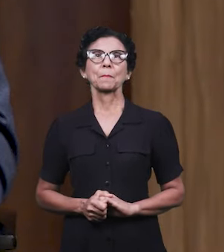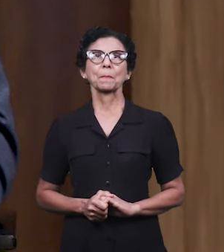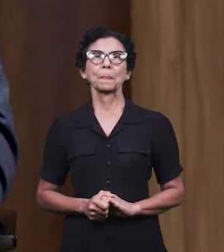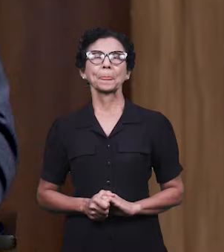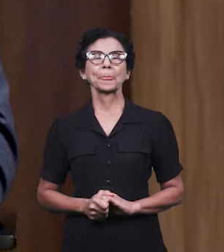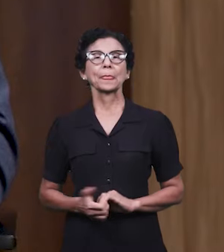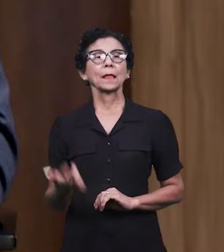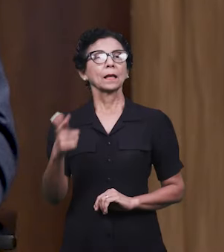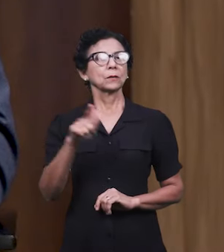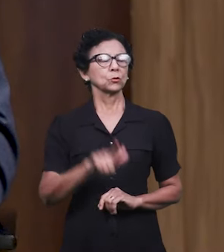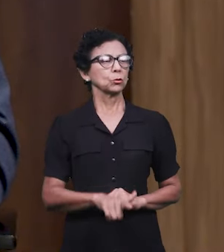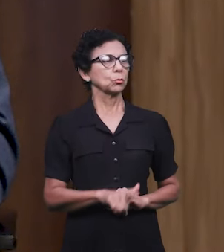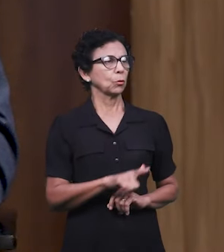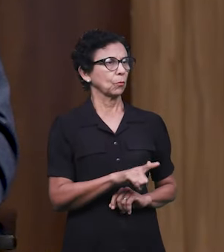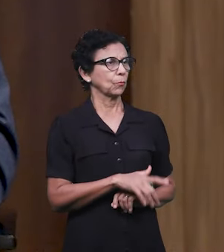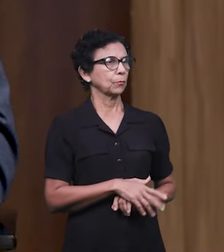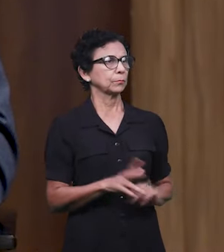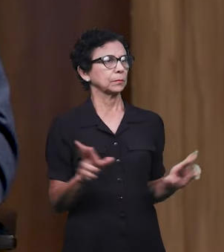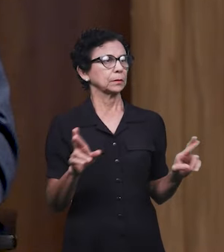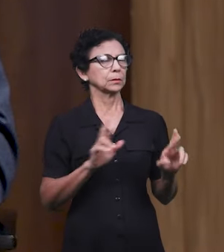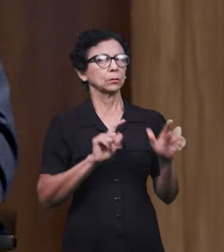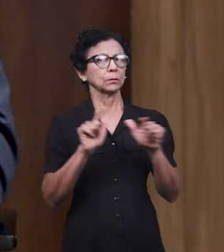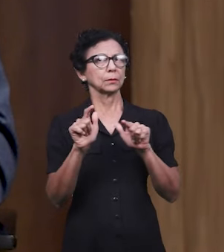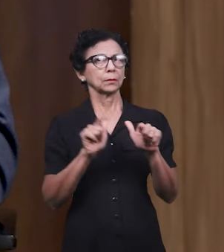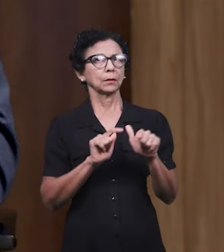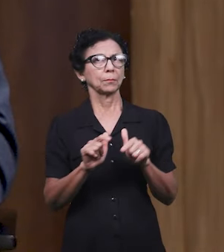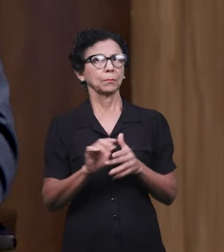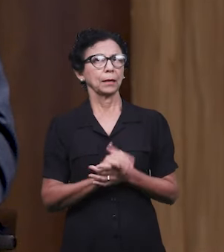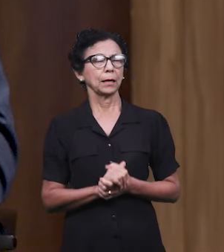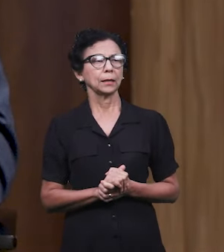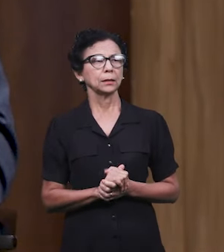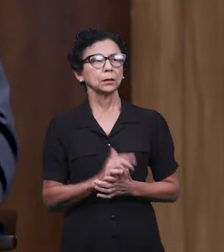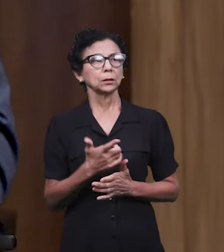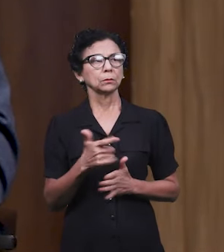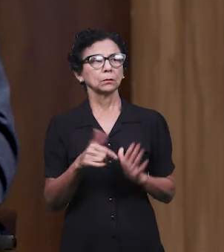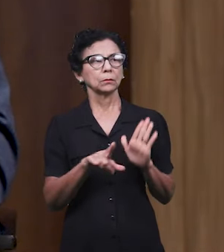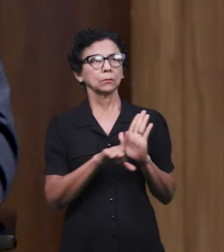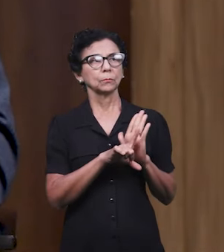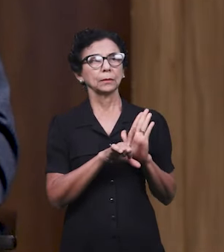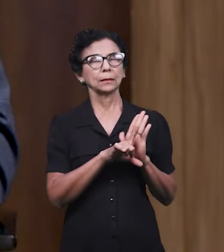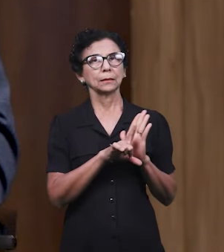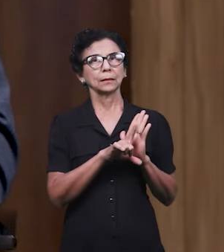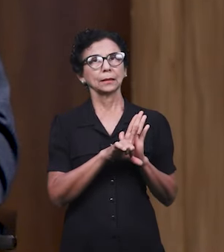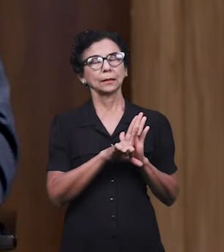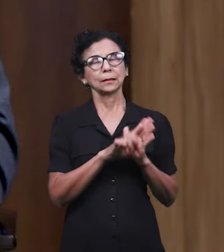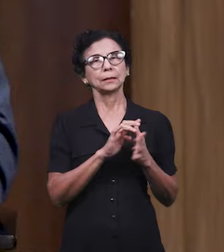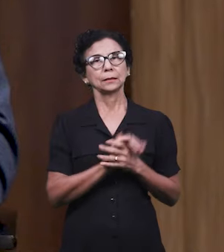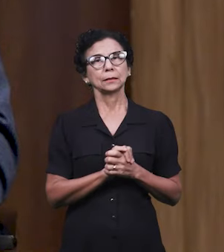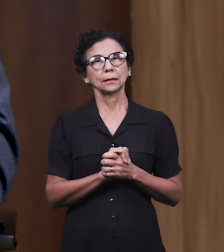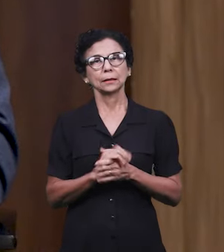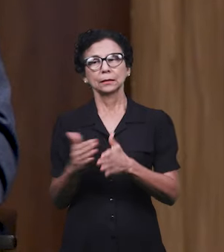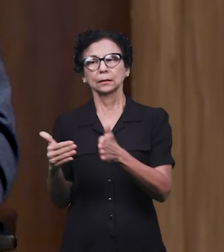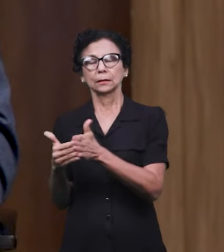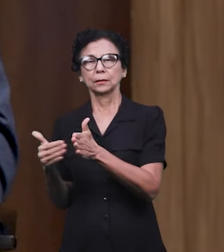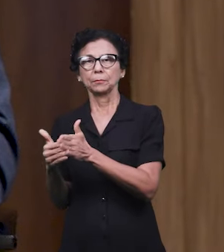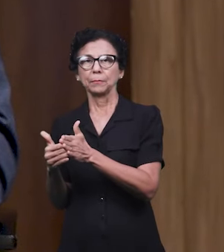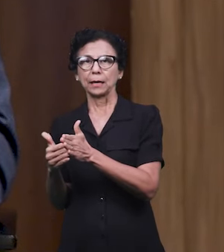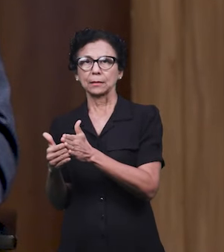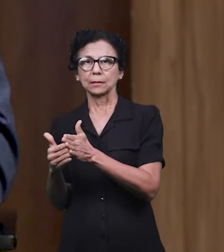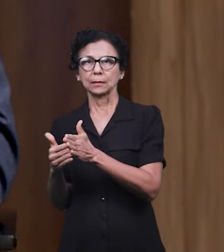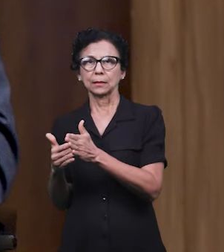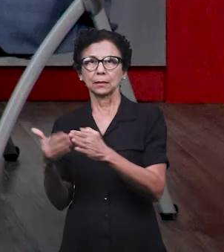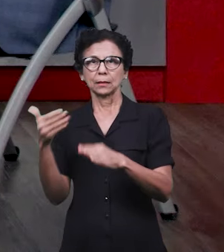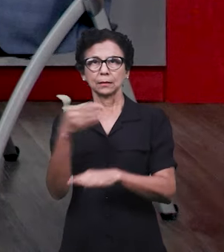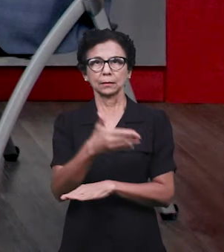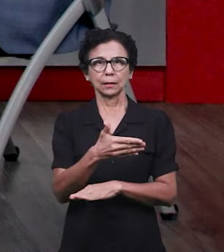para reforçar, né? Não, com relação ao trabalho, ainda não existe uma legislação, nenhuma lei que impeça o idoso de estar no mercado de trabalho.